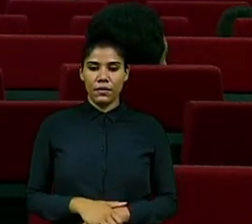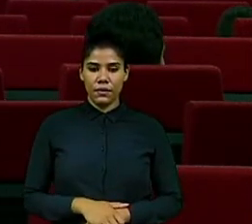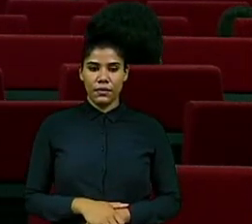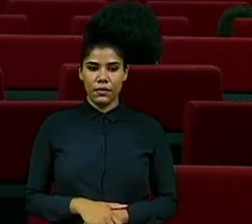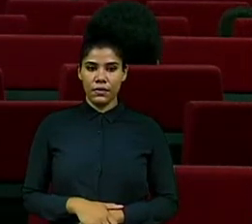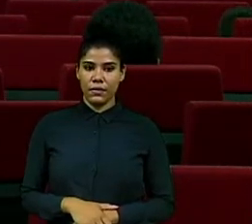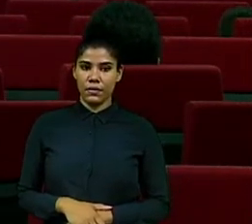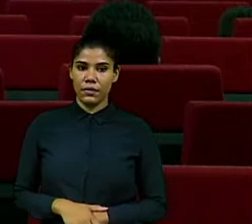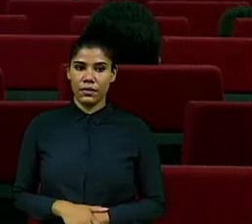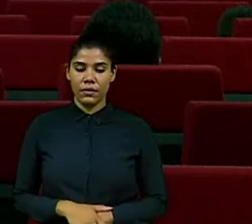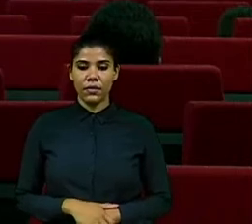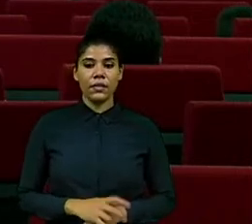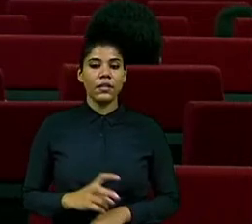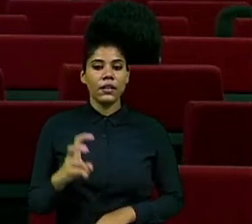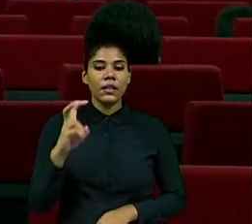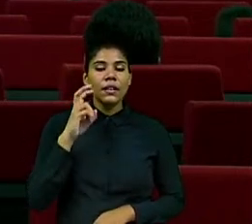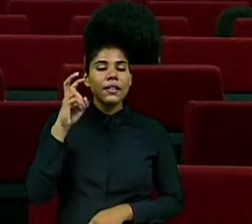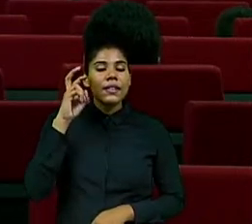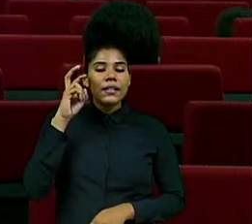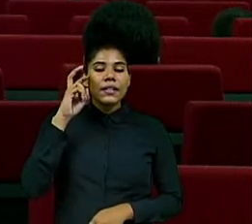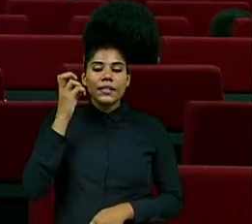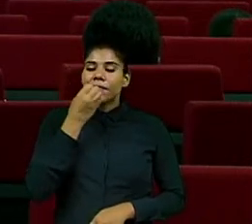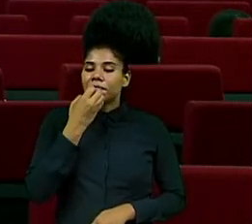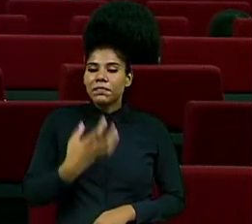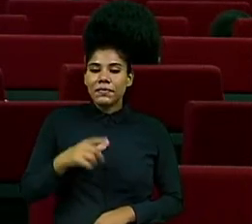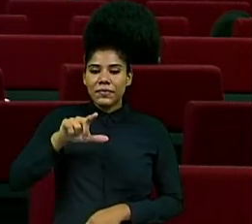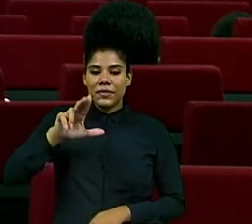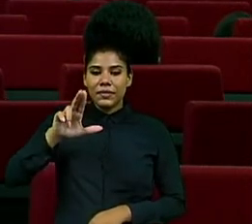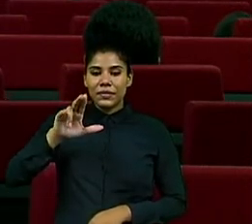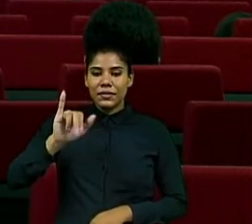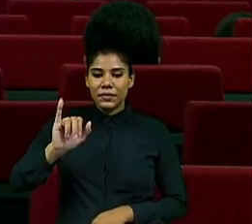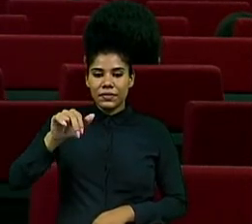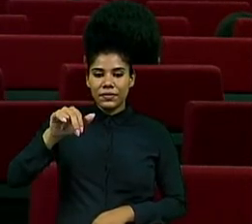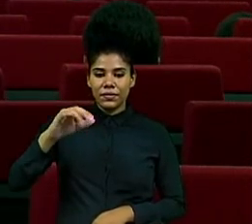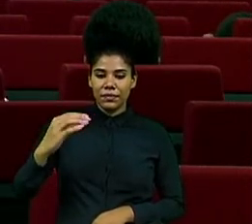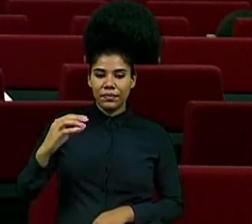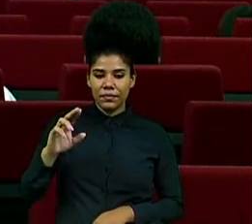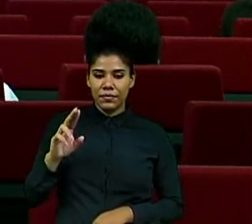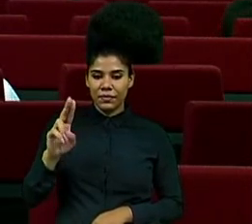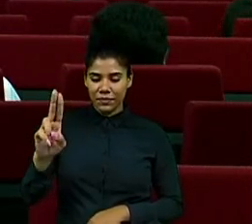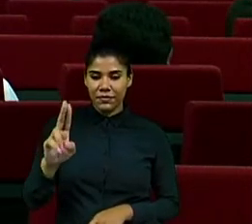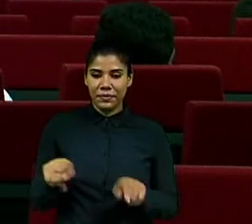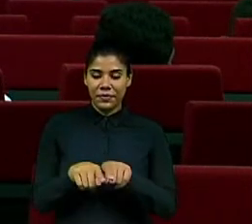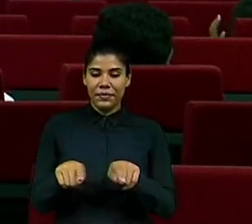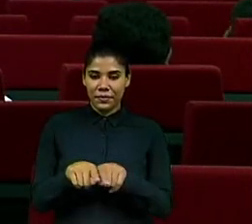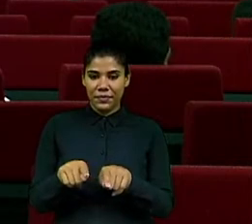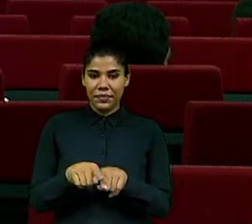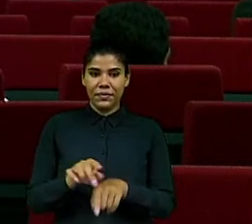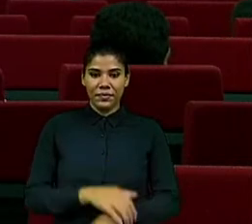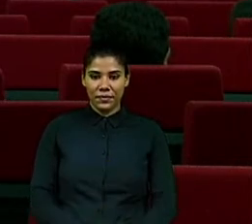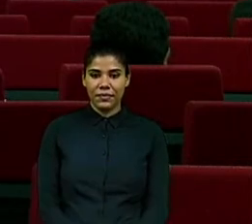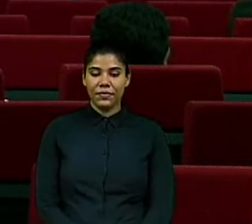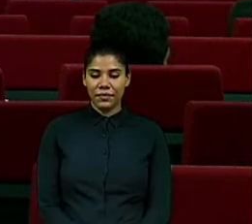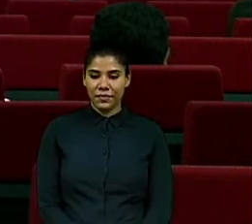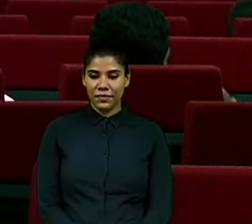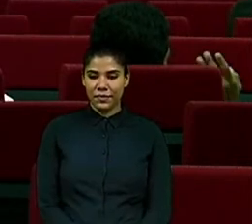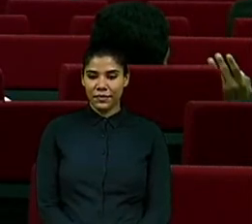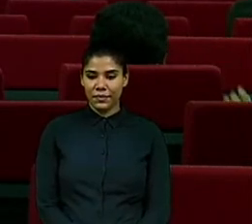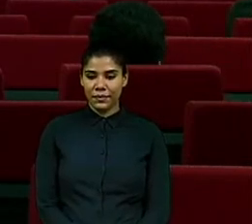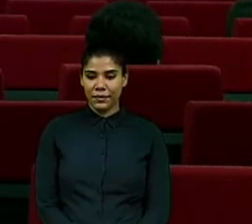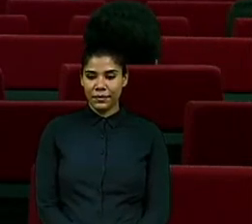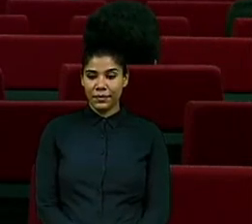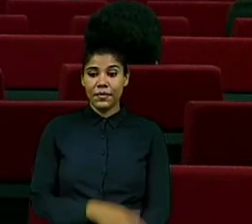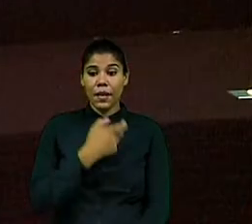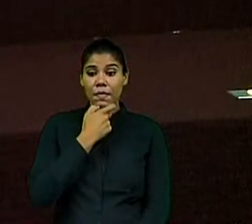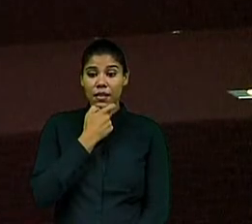tacando fogo e vamos lá no liceu né lá no liceu também vamos Liceu Messejana